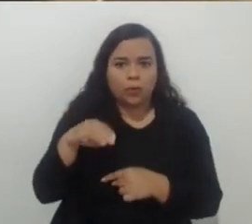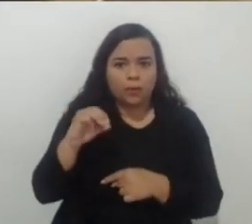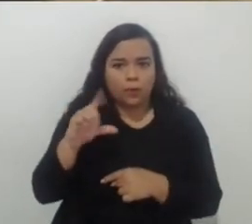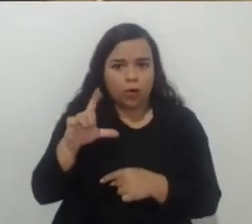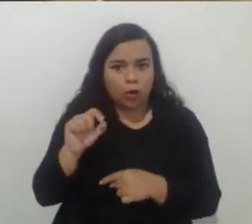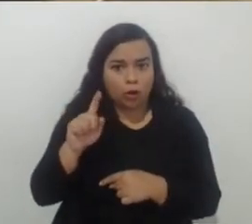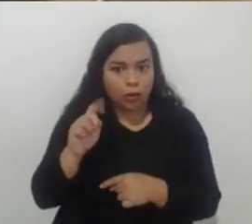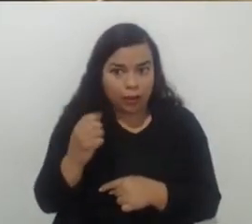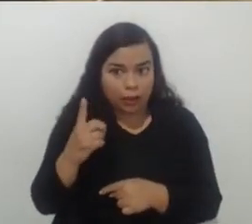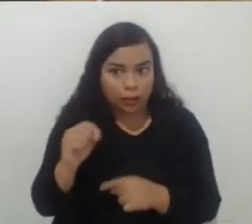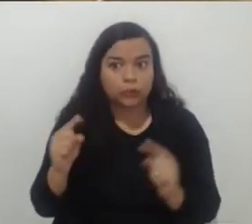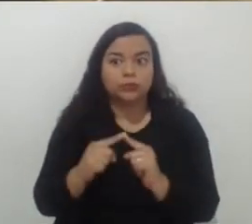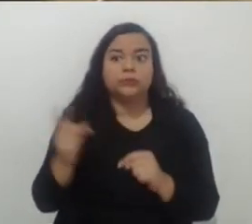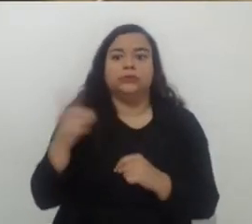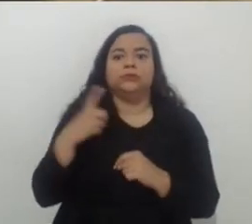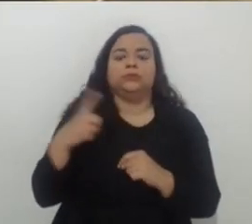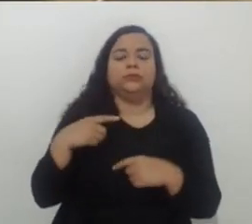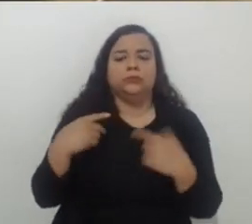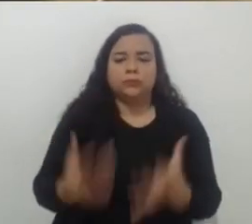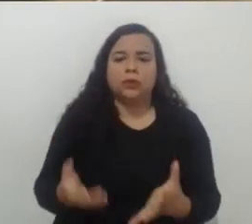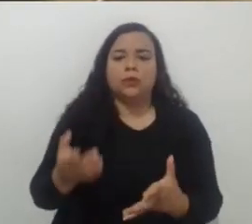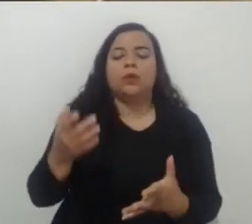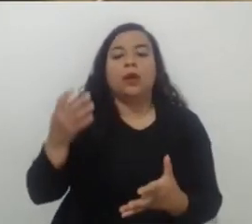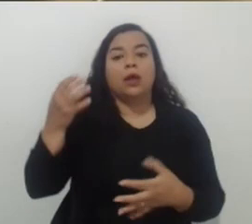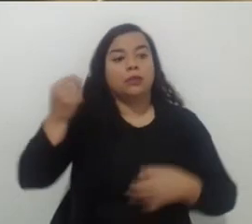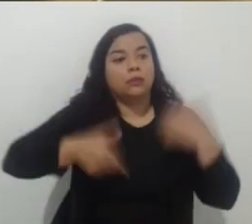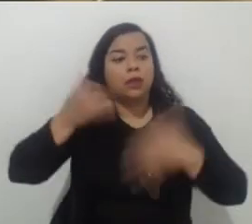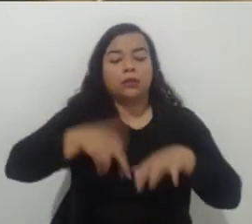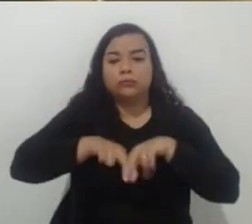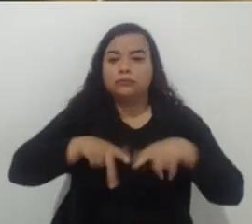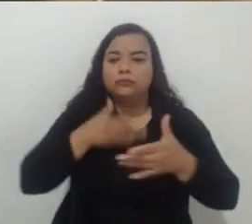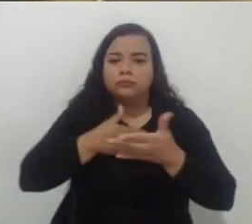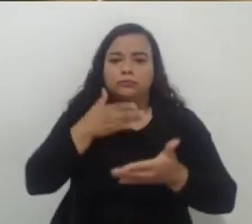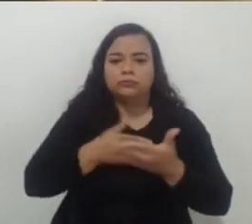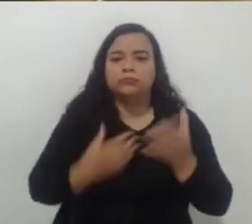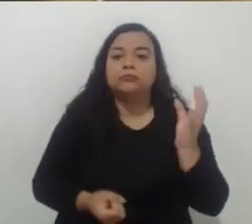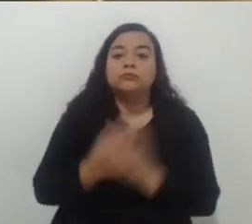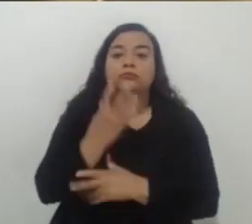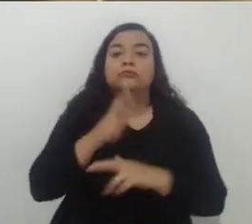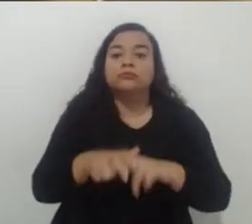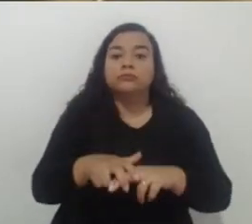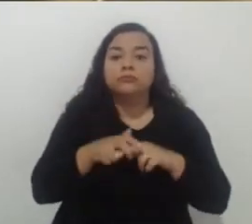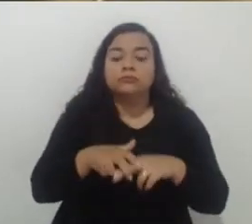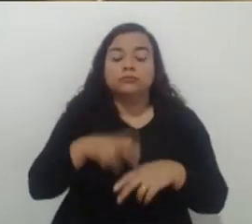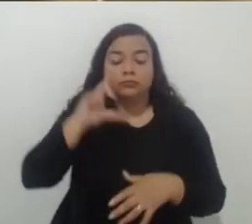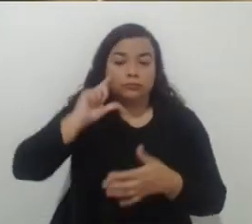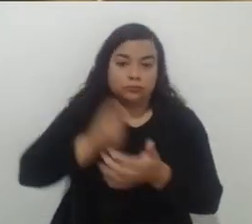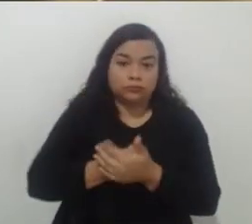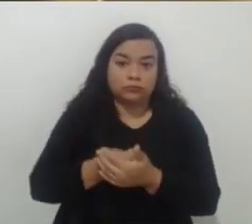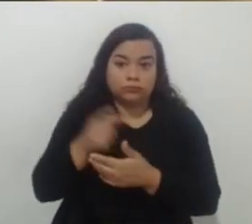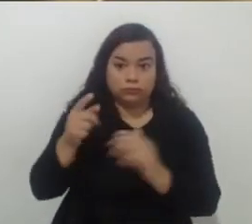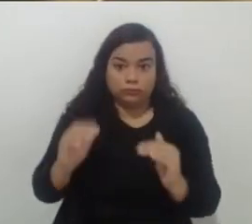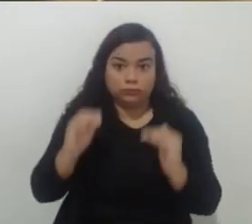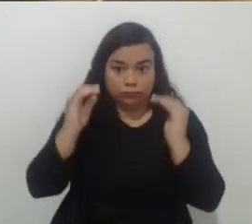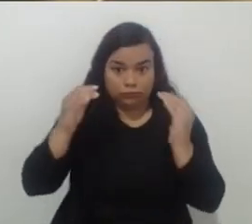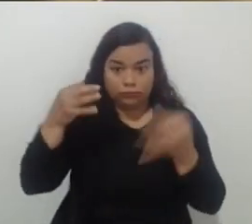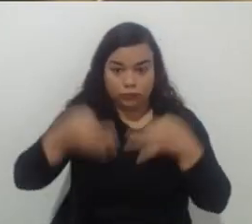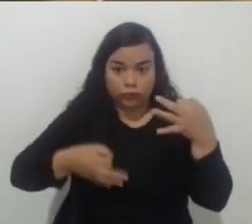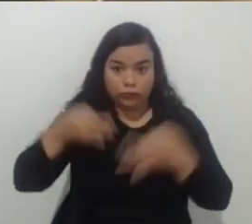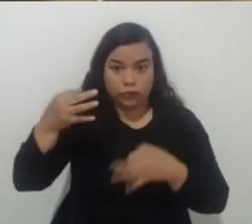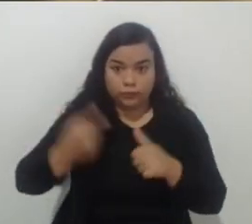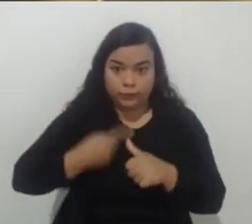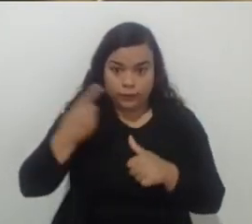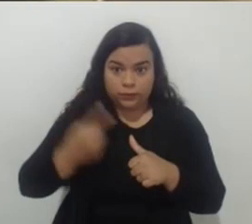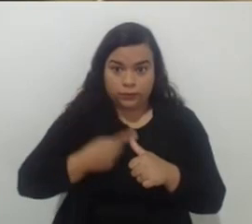de declaração, eles se insurgiram diante da decisão de Sua Excelência, o juiz, então, de primeira instância, que determina